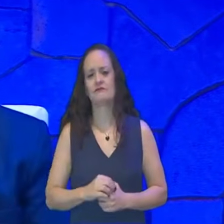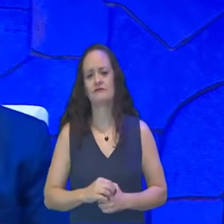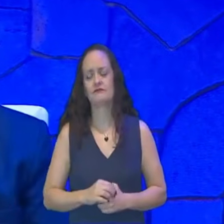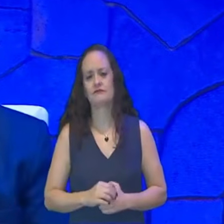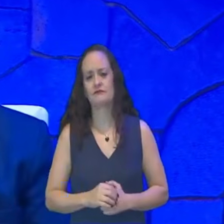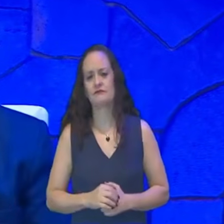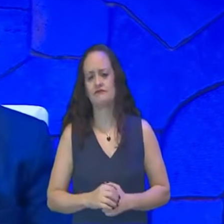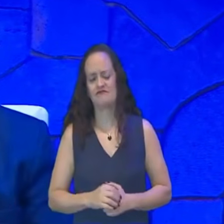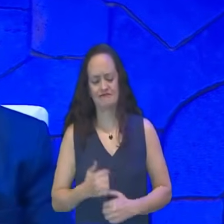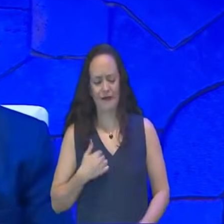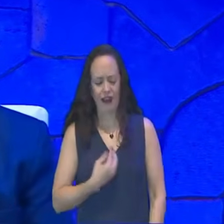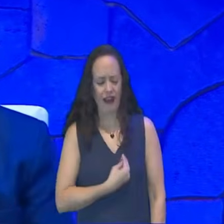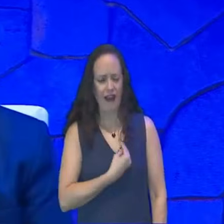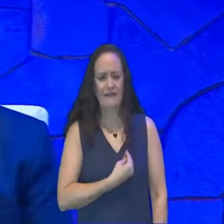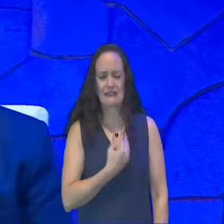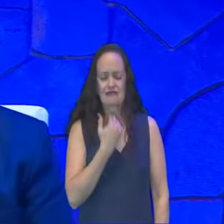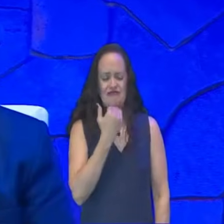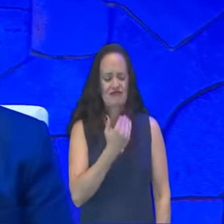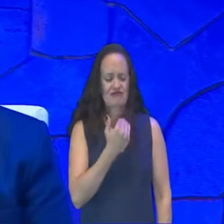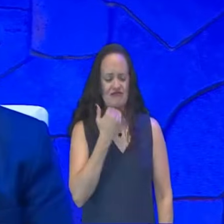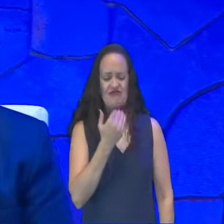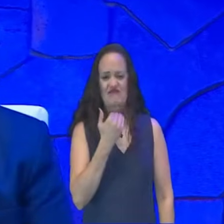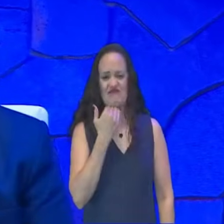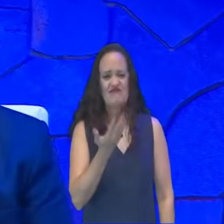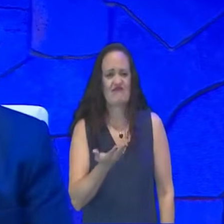e que a vida não valeria mais a pena.